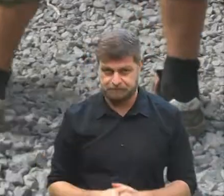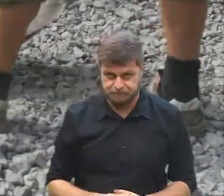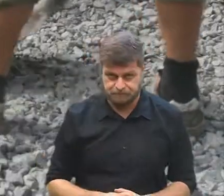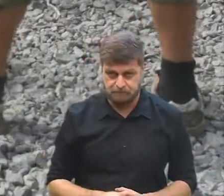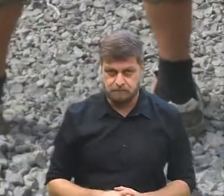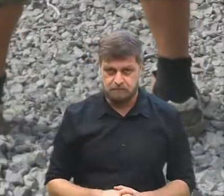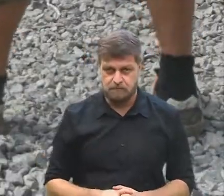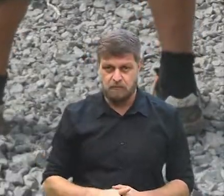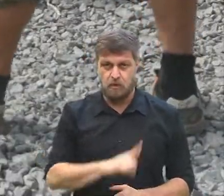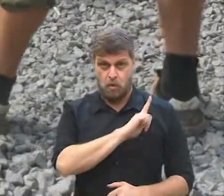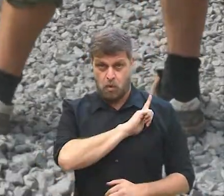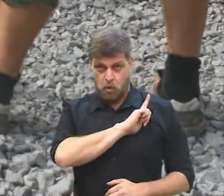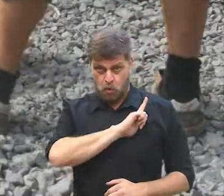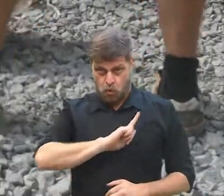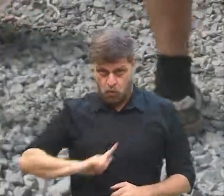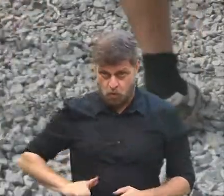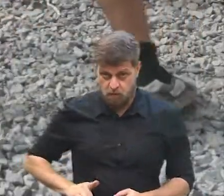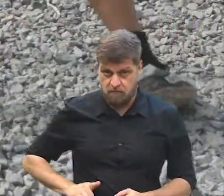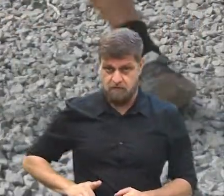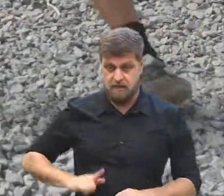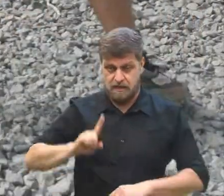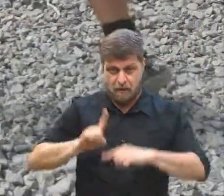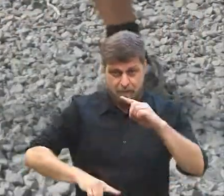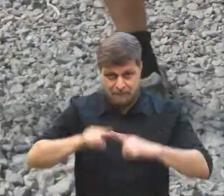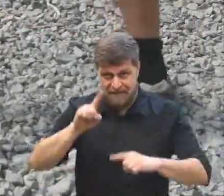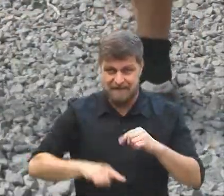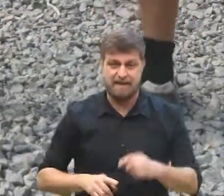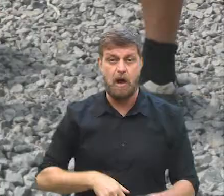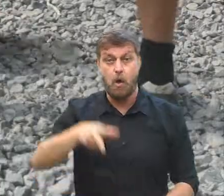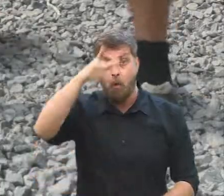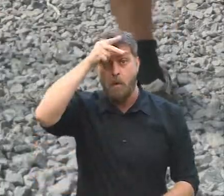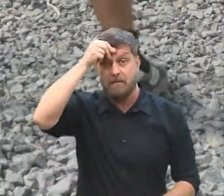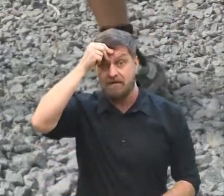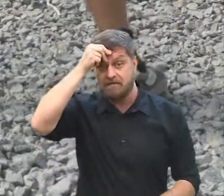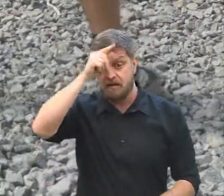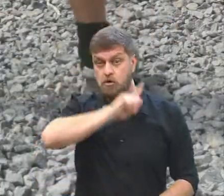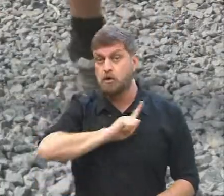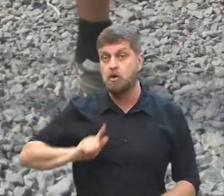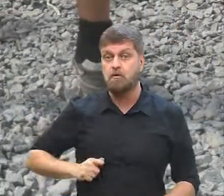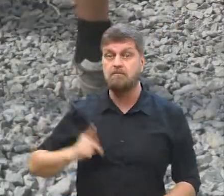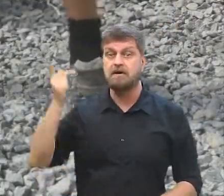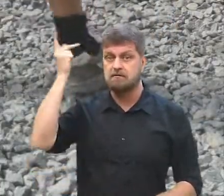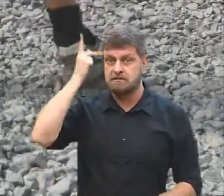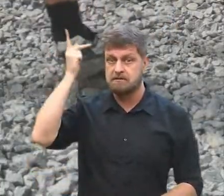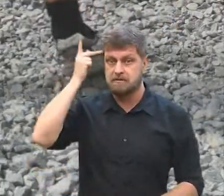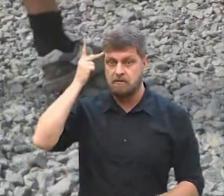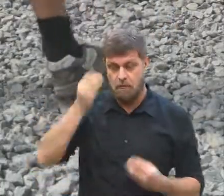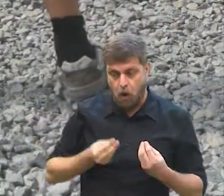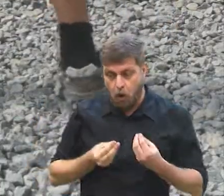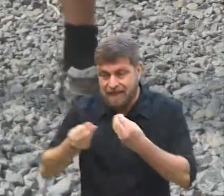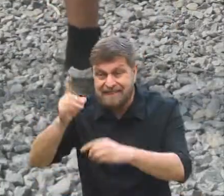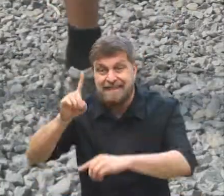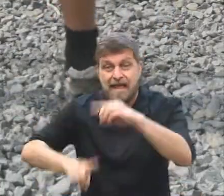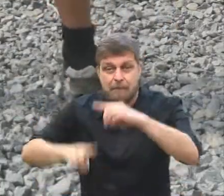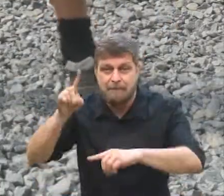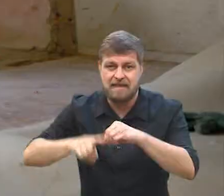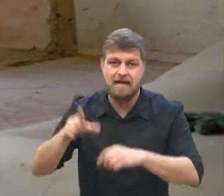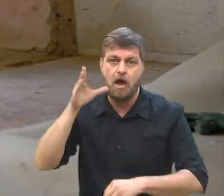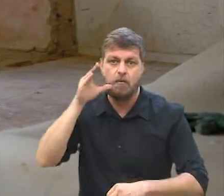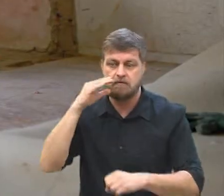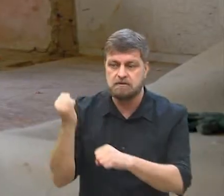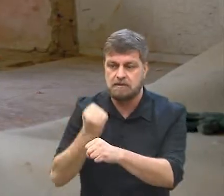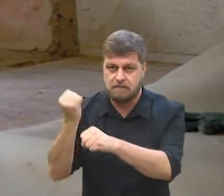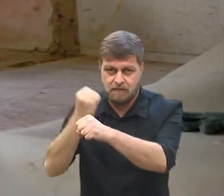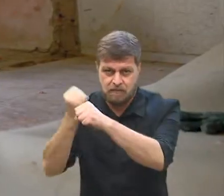é que o governo propicie isso, o governo municipal e estadual, não federal. Porque existe hoje, se você for